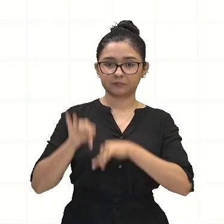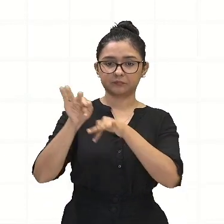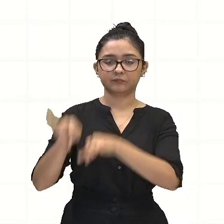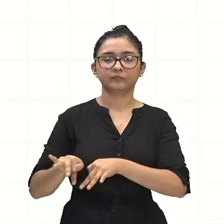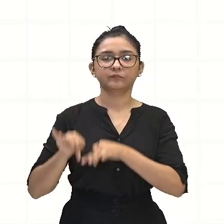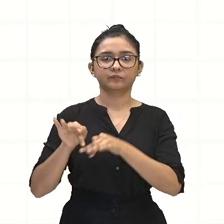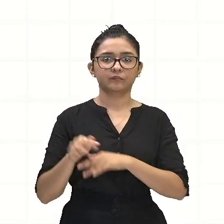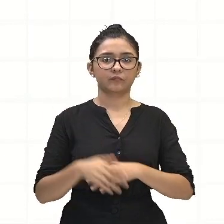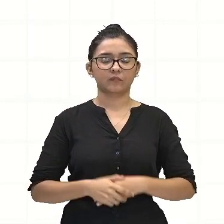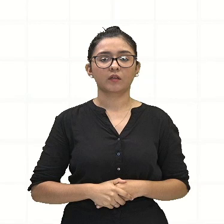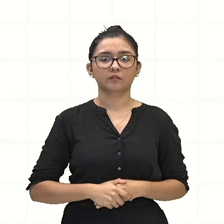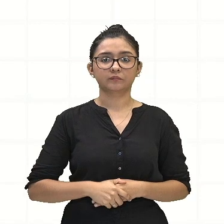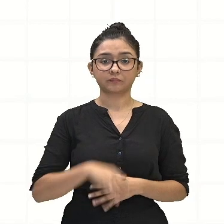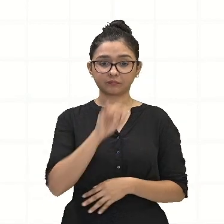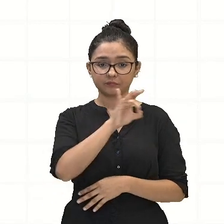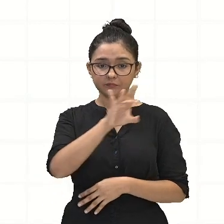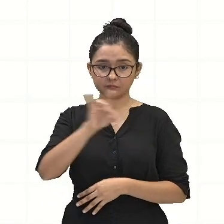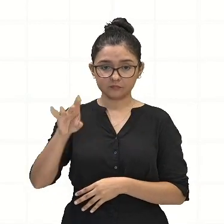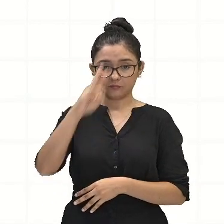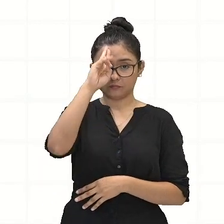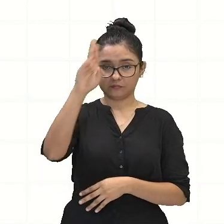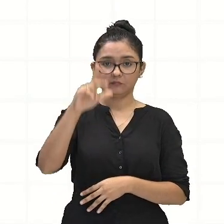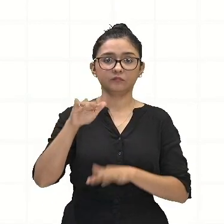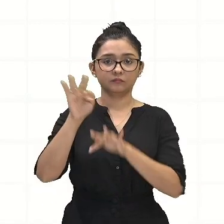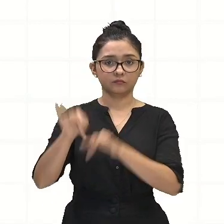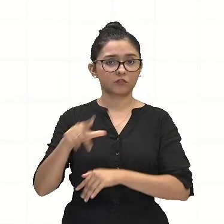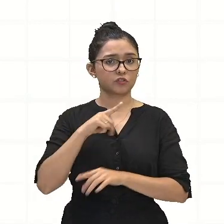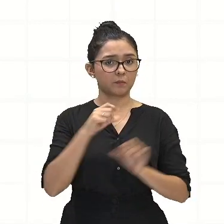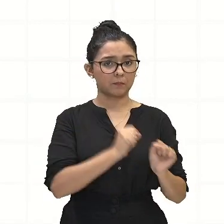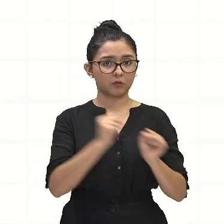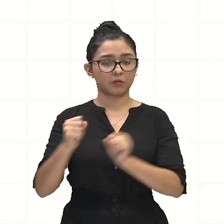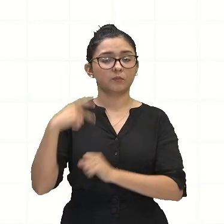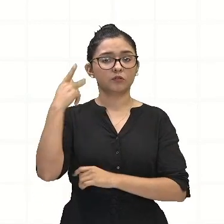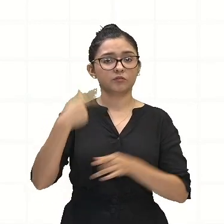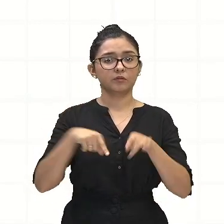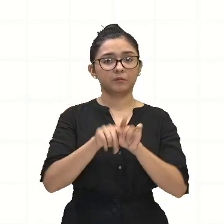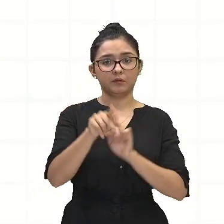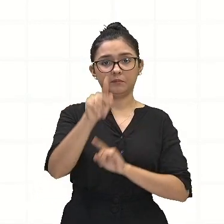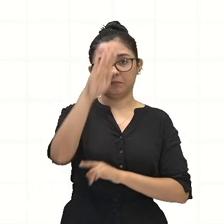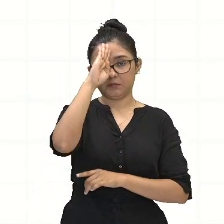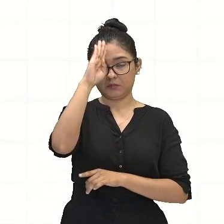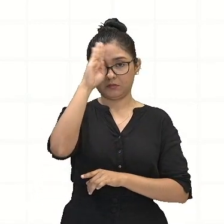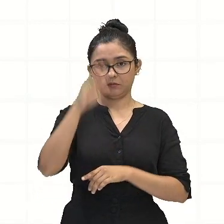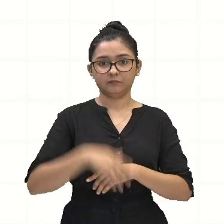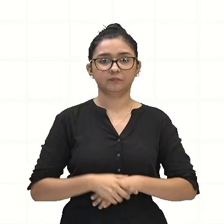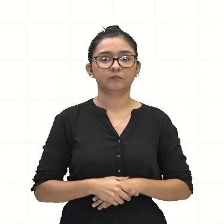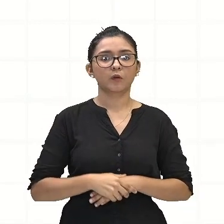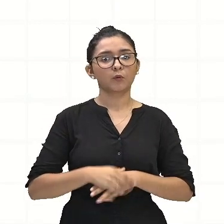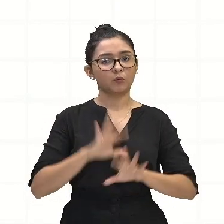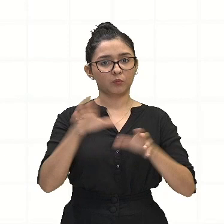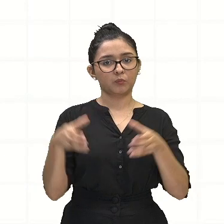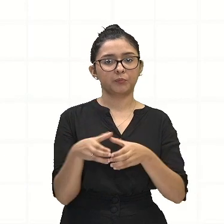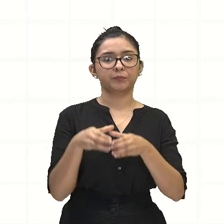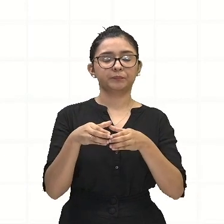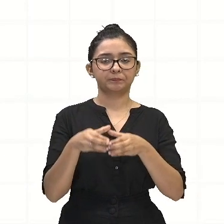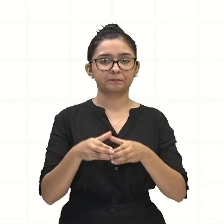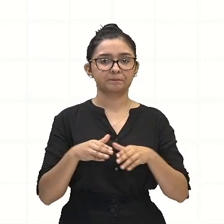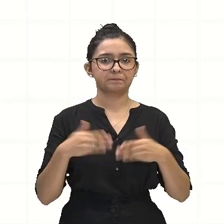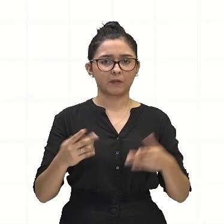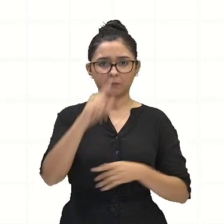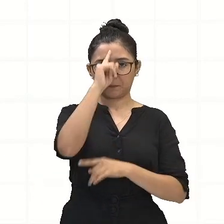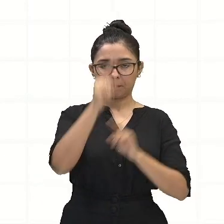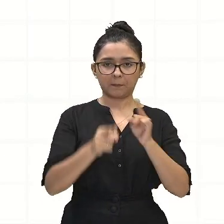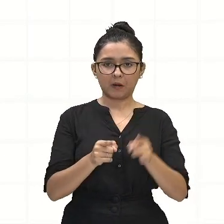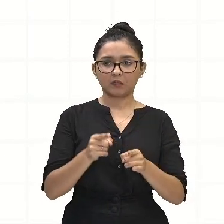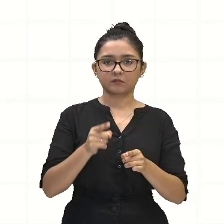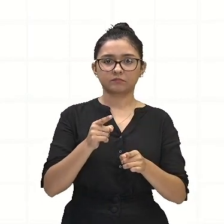Então, cada senhor feudal tinha poder político e militar sobre o seu feudo. Ele não mandava